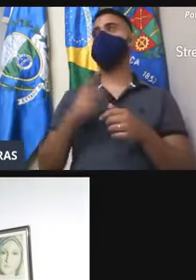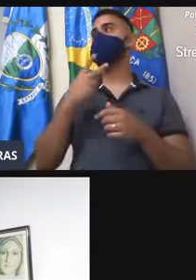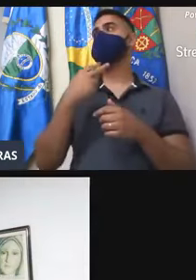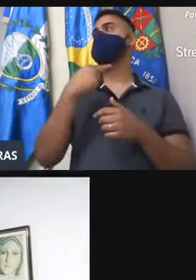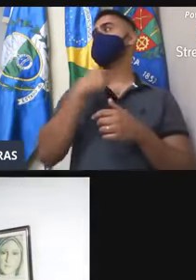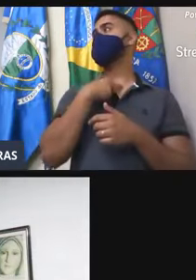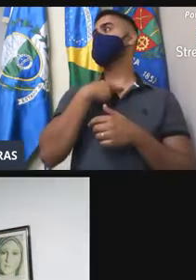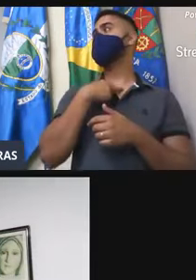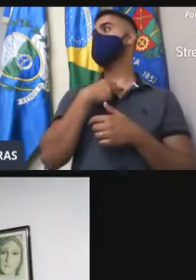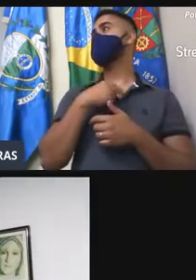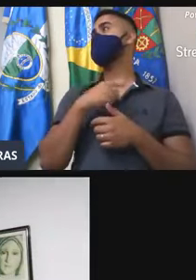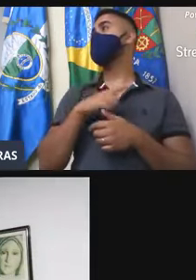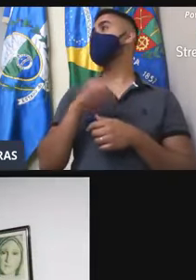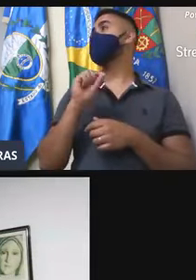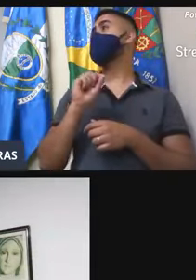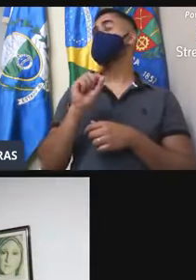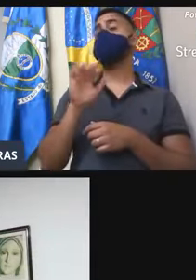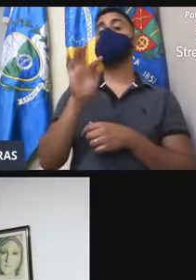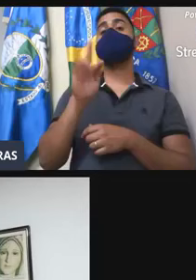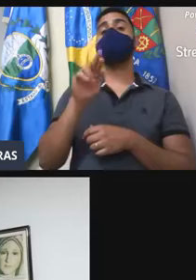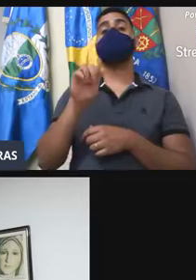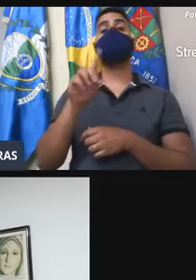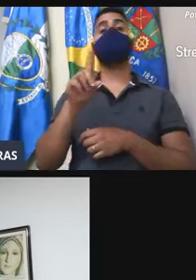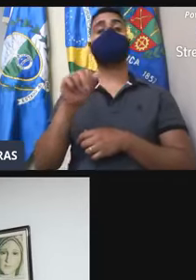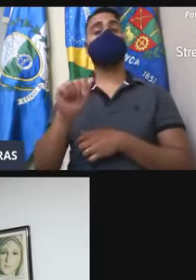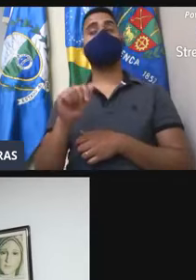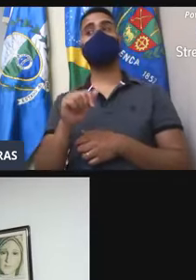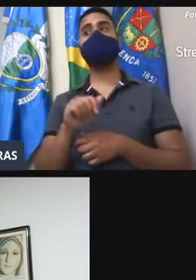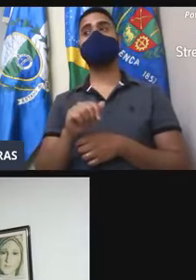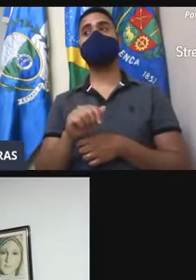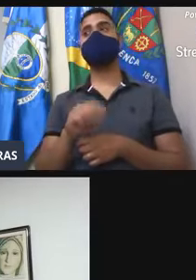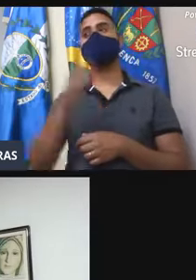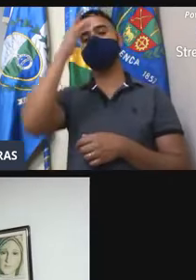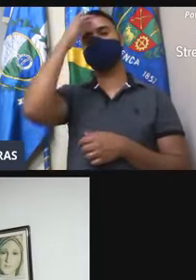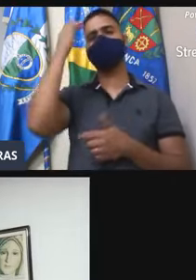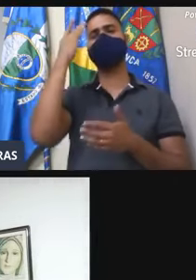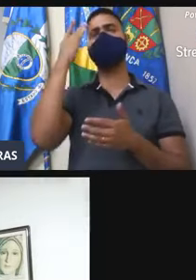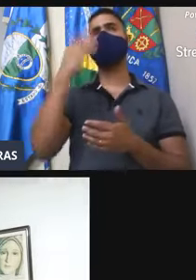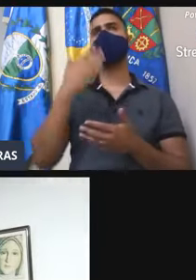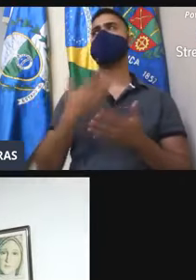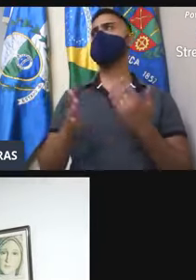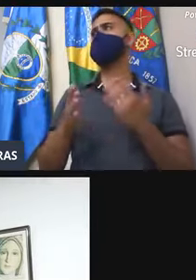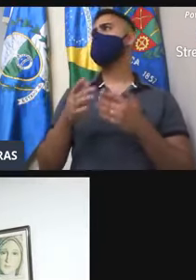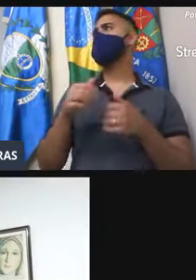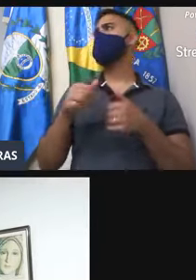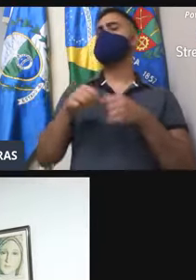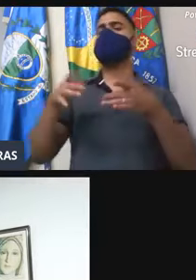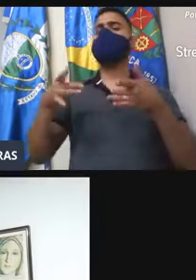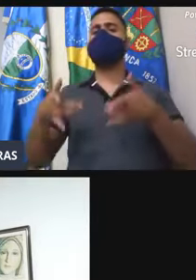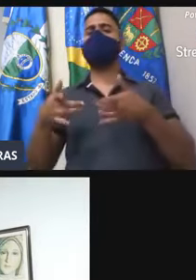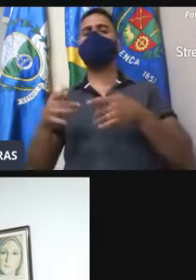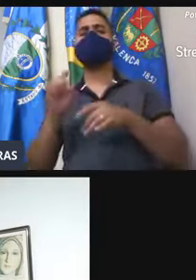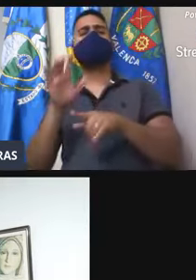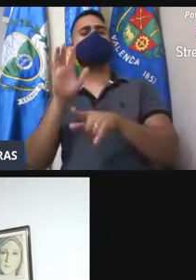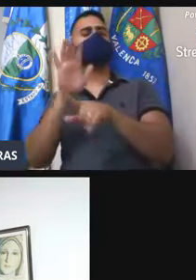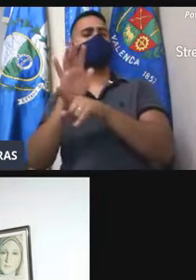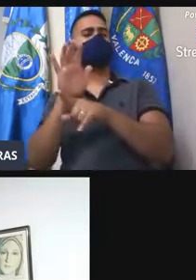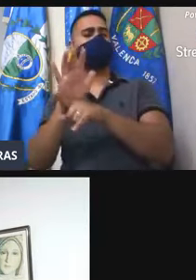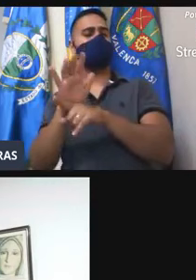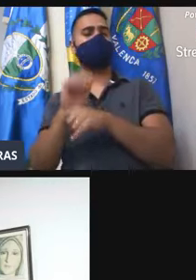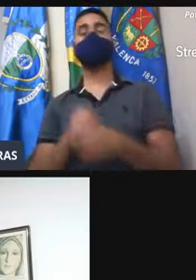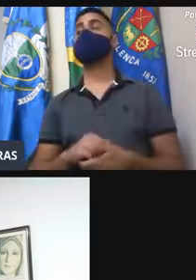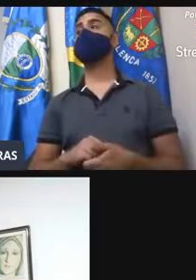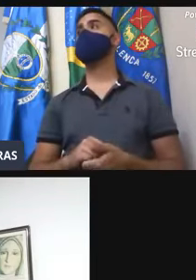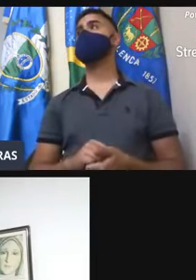colocação, principalmente de fralda geriátrica, de material de curativo, que a pessoa perde tudo, está acamada, uma coisa, seria assistência social mesmo, momentânea.